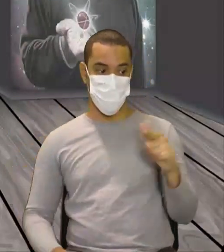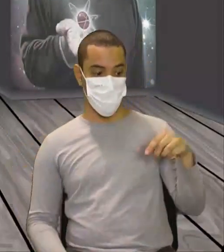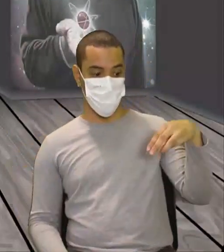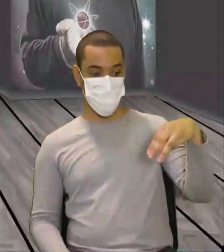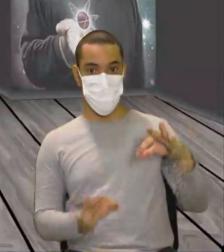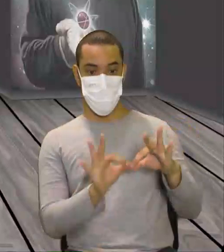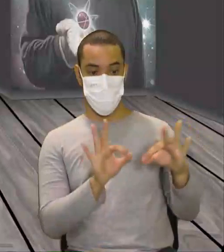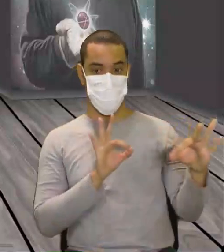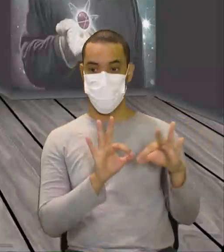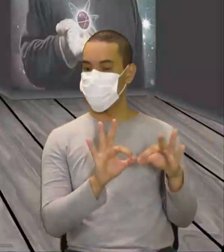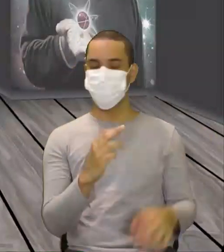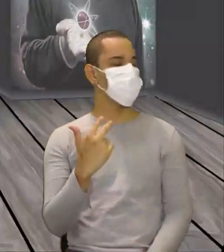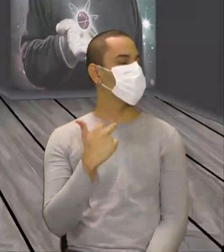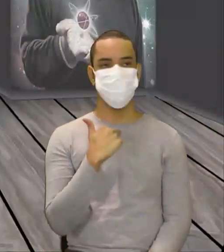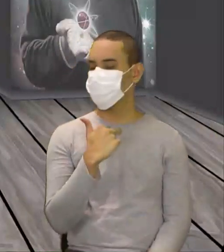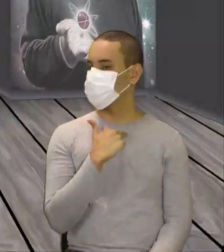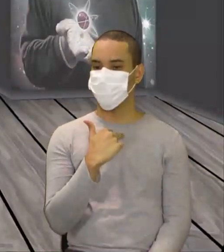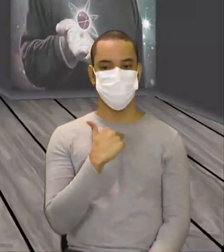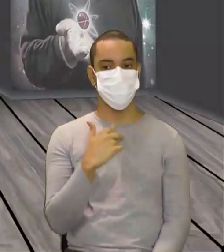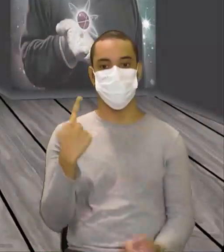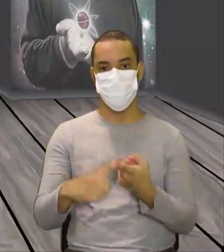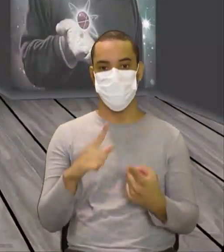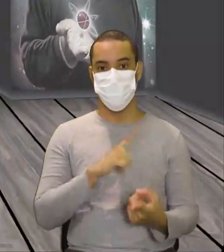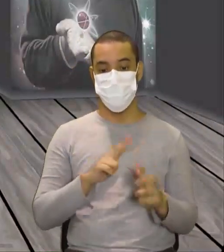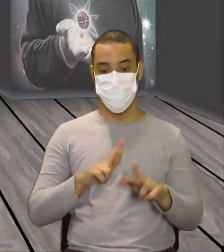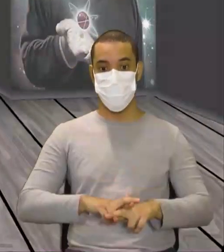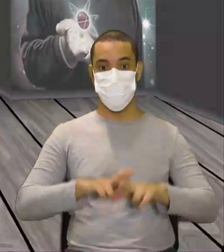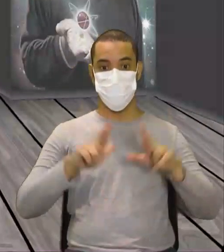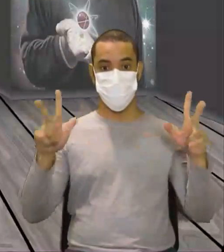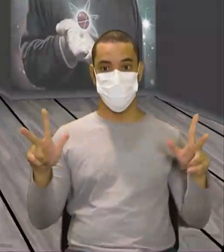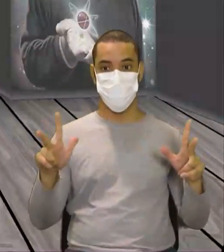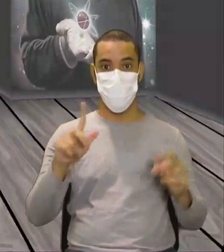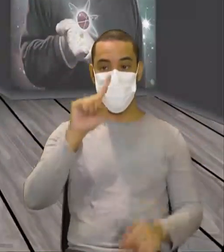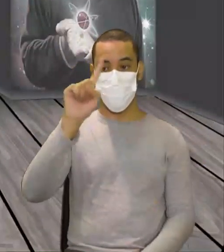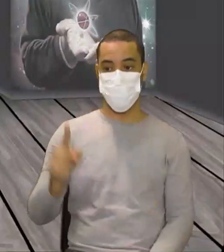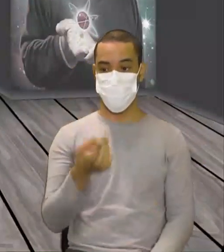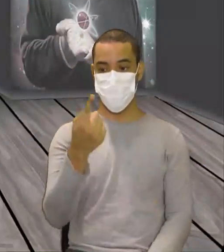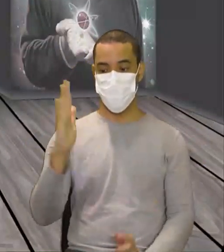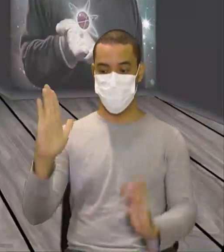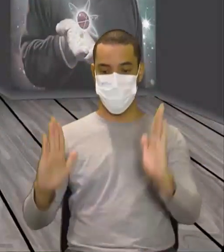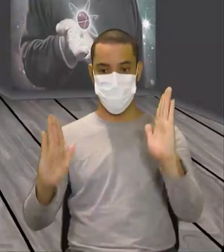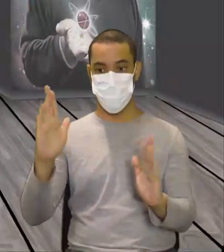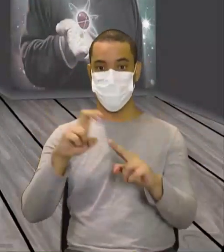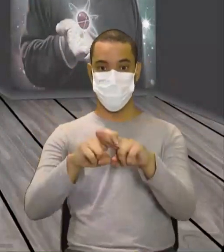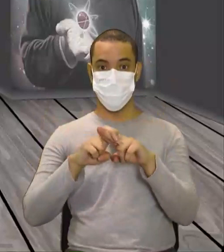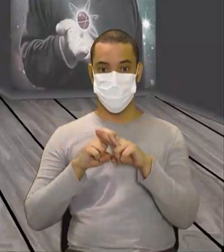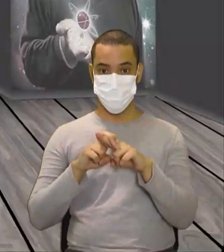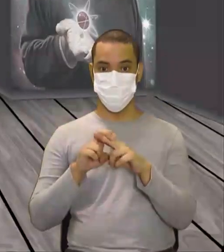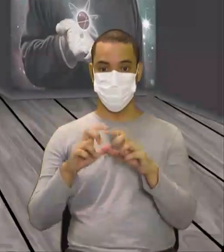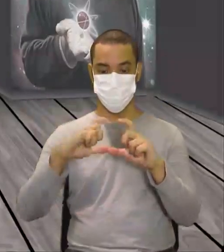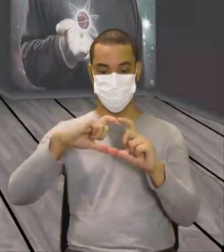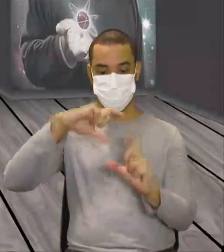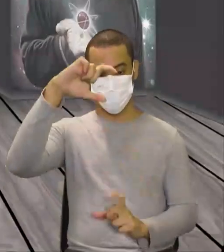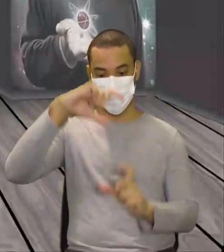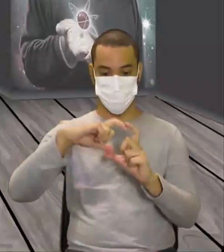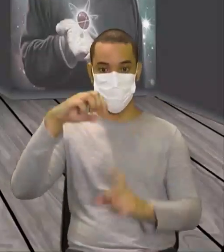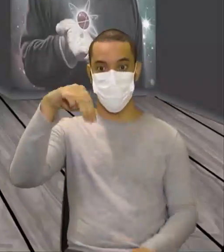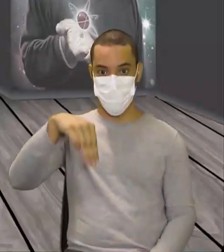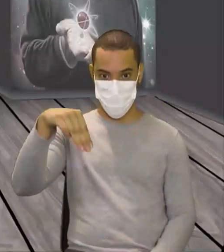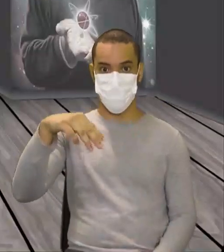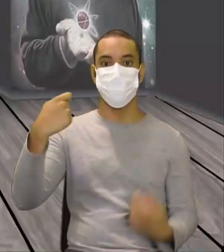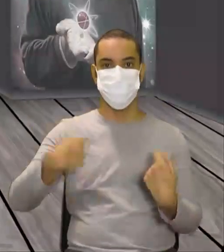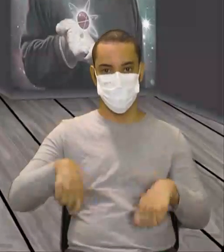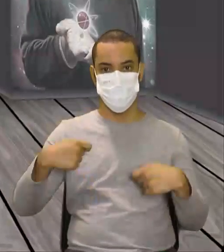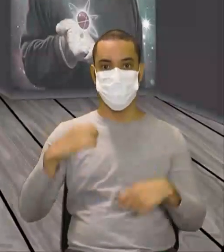metro, não posso fazer, porque vai ter uma diferença de 1000 entre eles. Então, a barra está em metros, eu tenho que colocar a